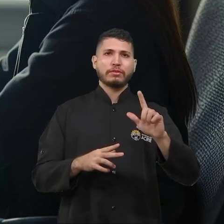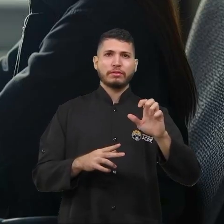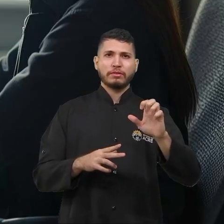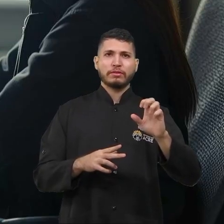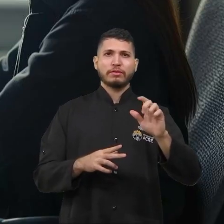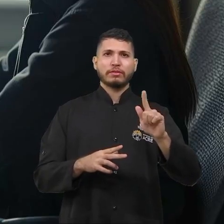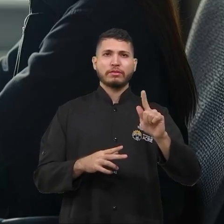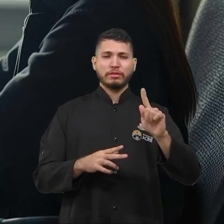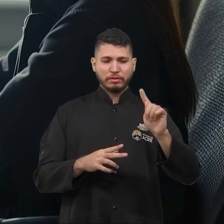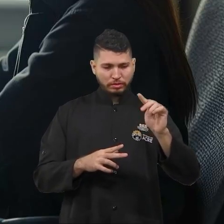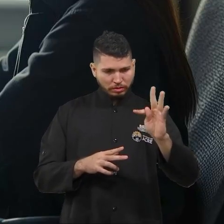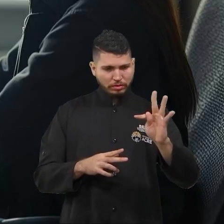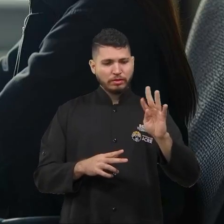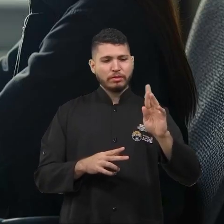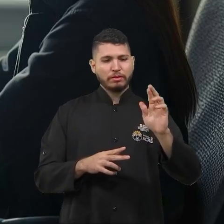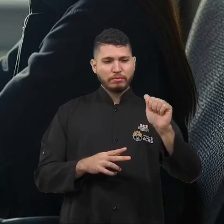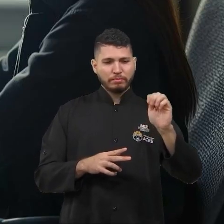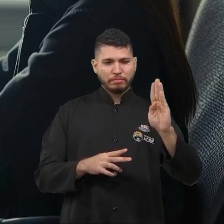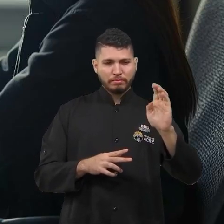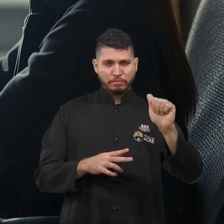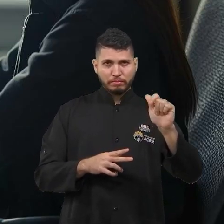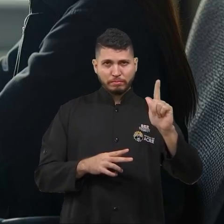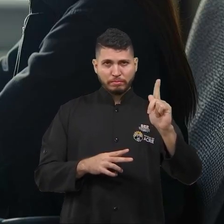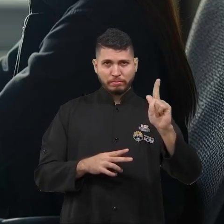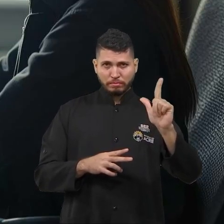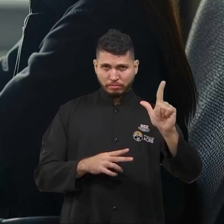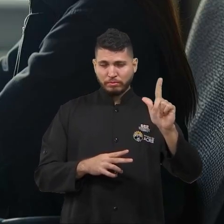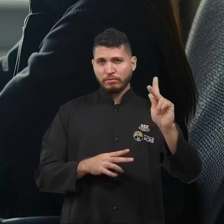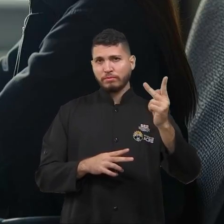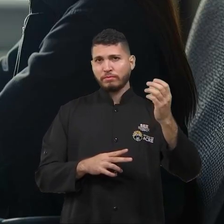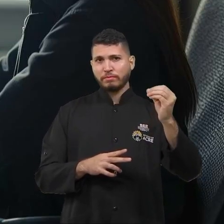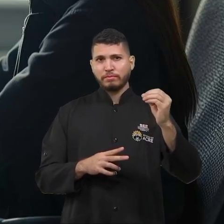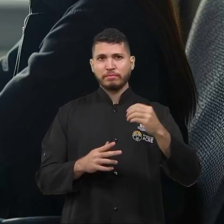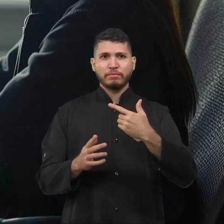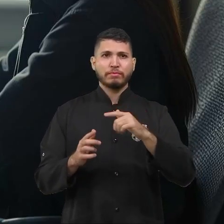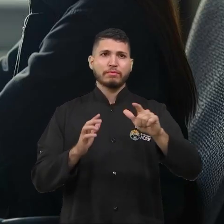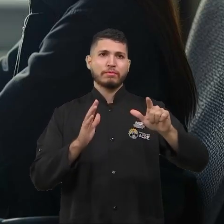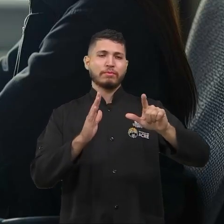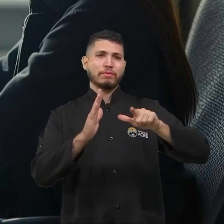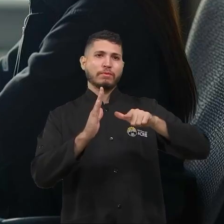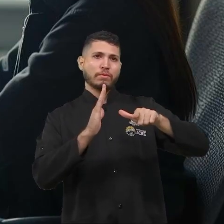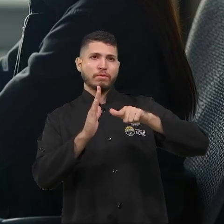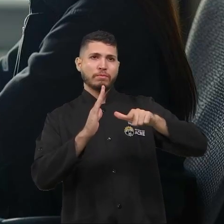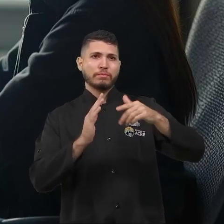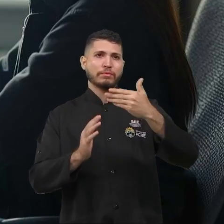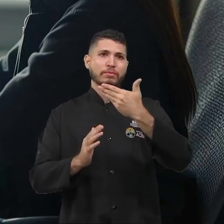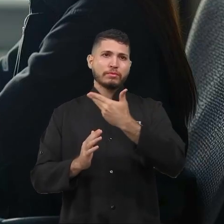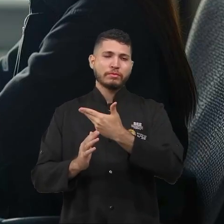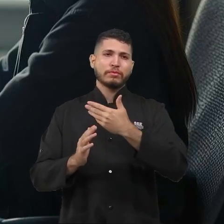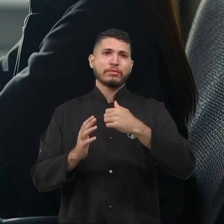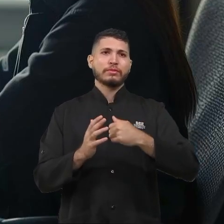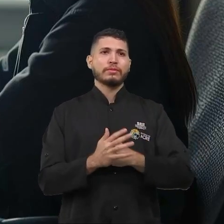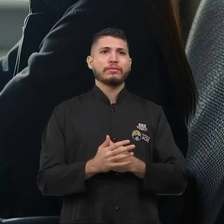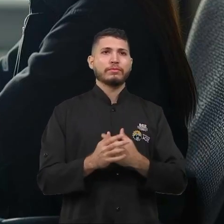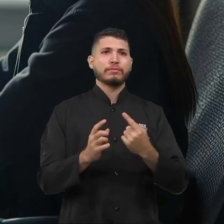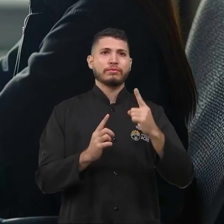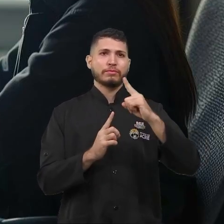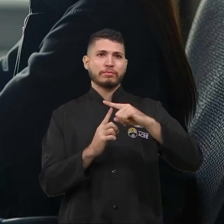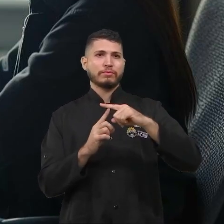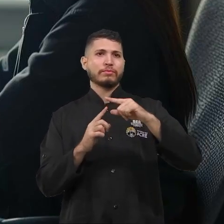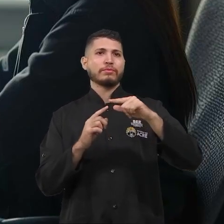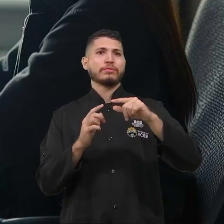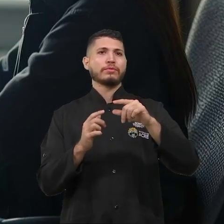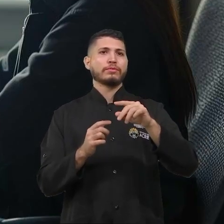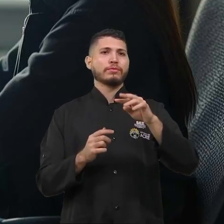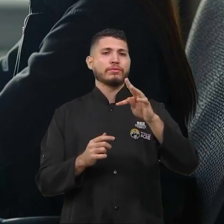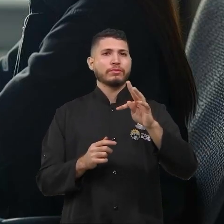interessante. No home office, aqui nós temos uma modalidade de trabalho onde muitas vezes é utilizada aí